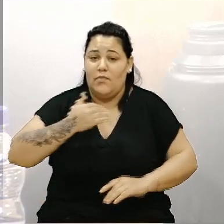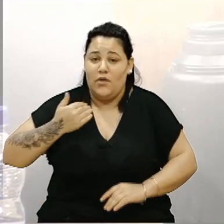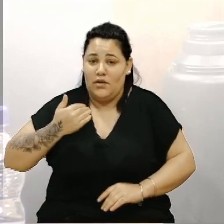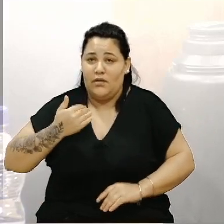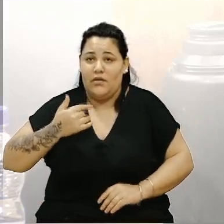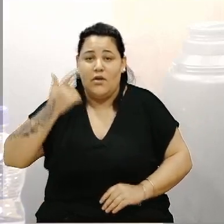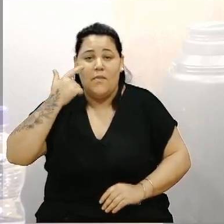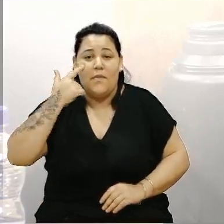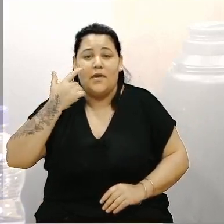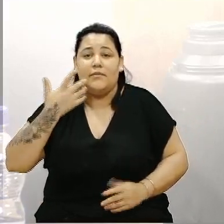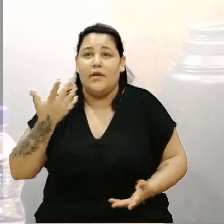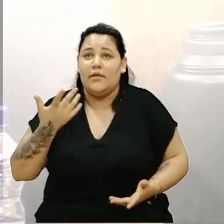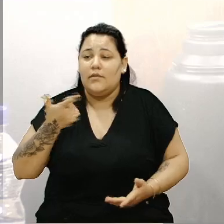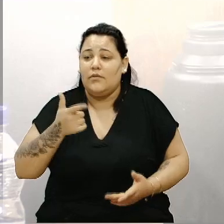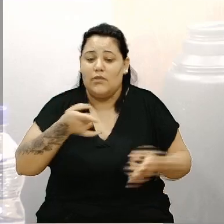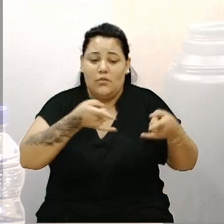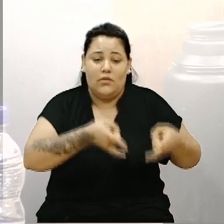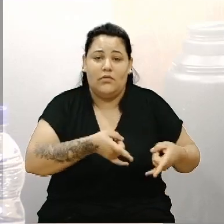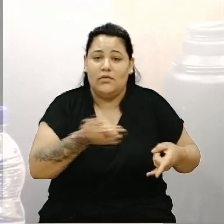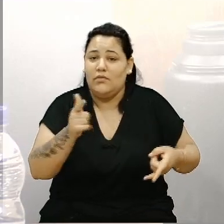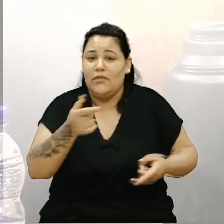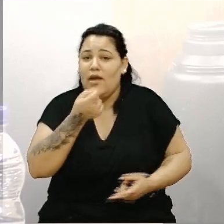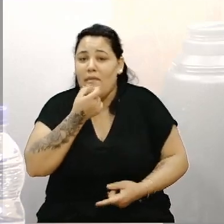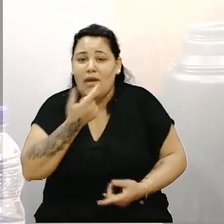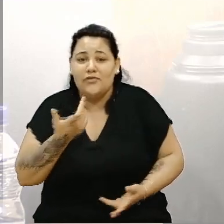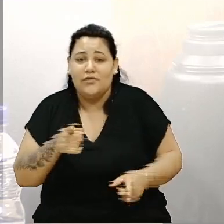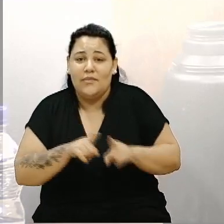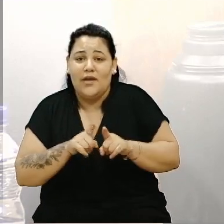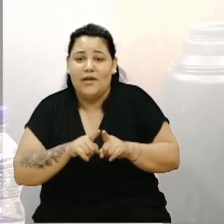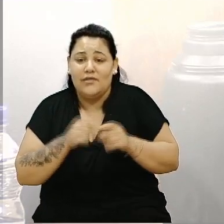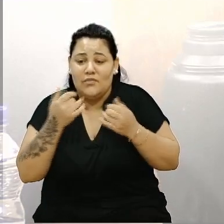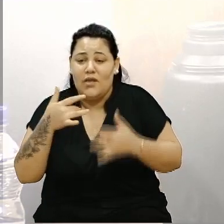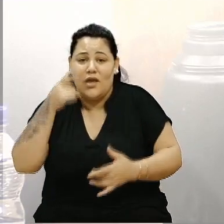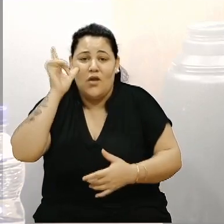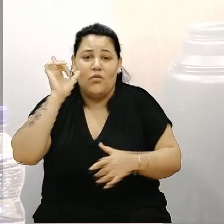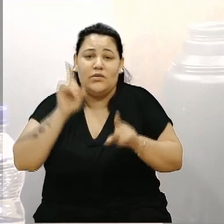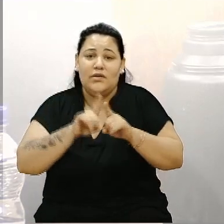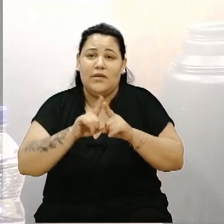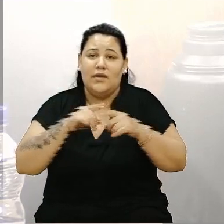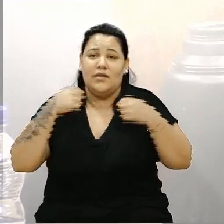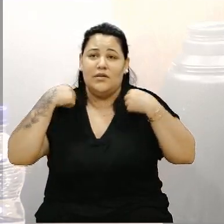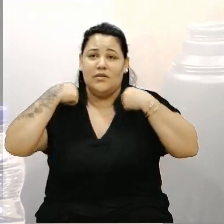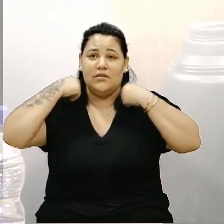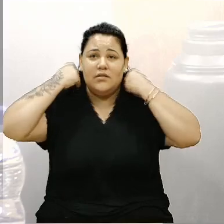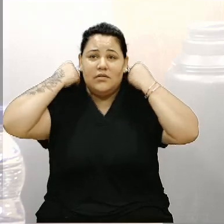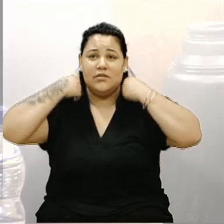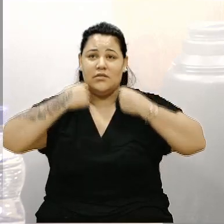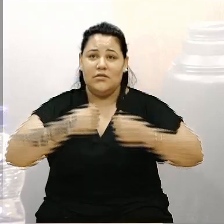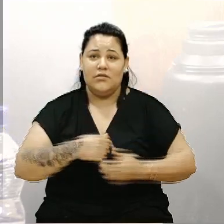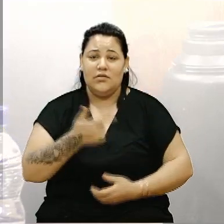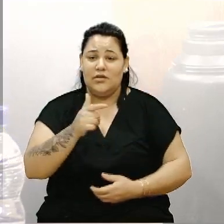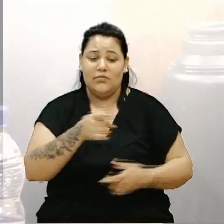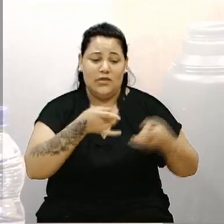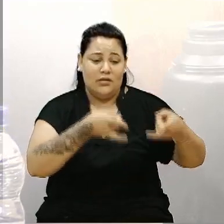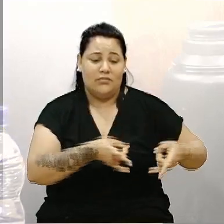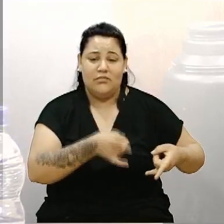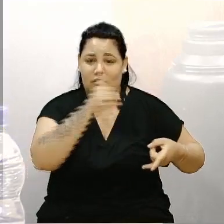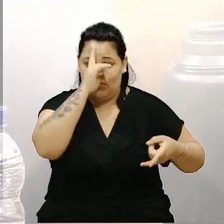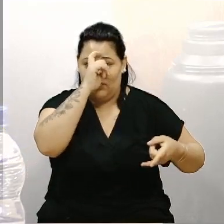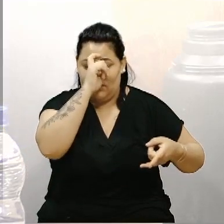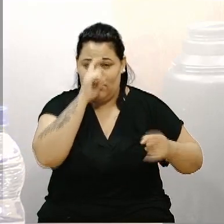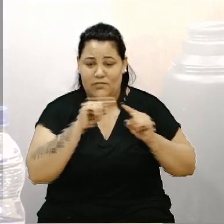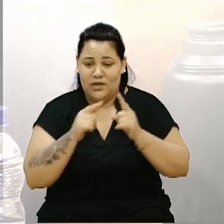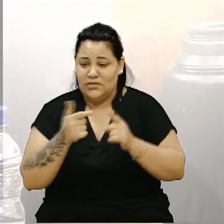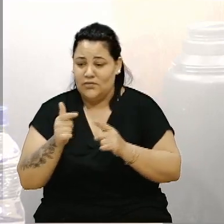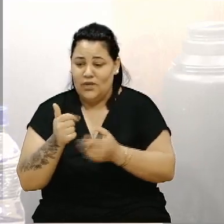mas não tem leito, mas não tem remédio. Eu falei ontem, não tem remédio. Então, não tem leito, mas não tem remédio que